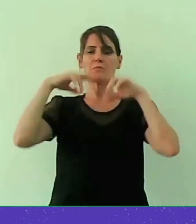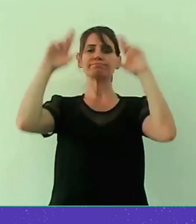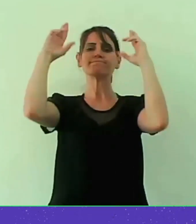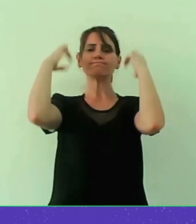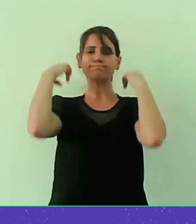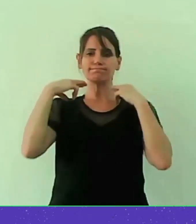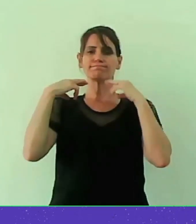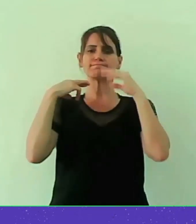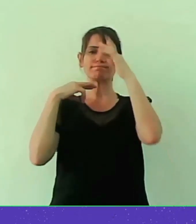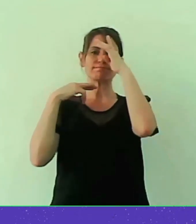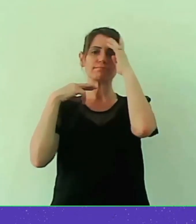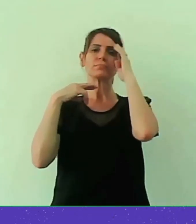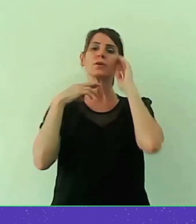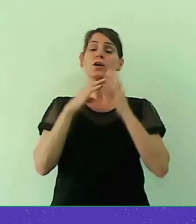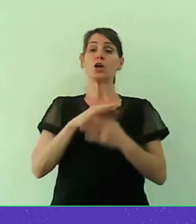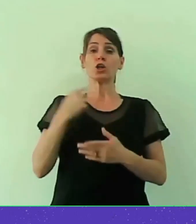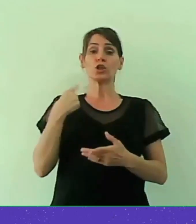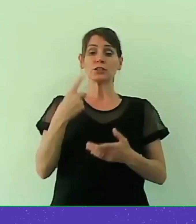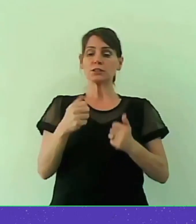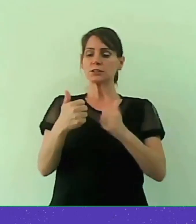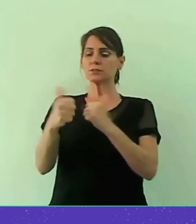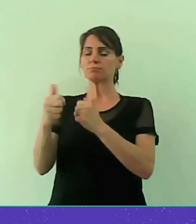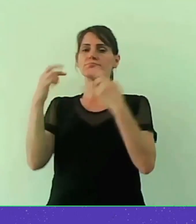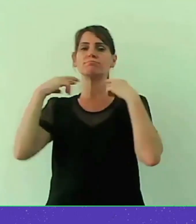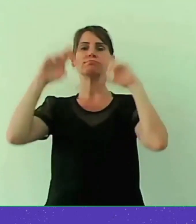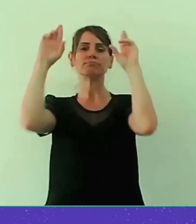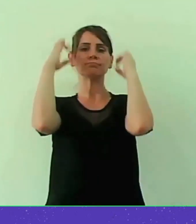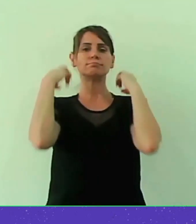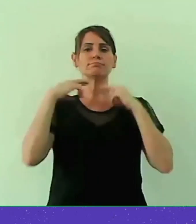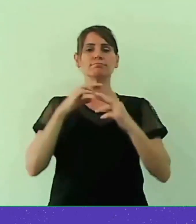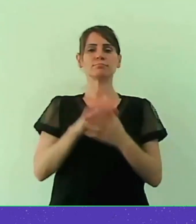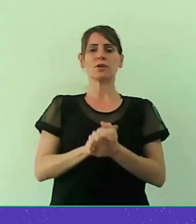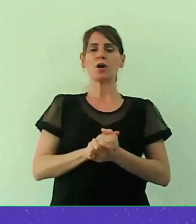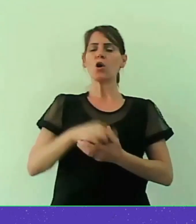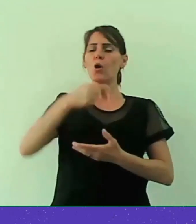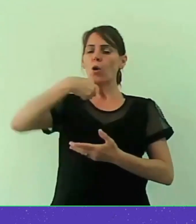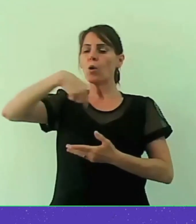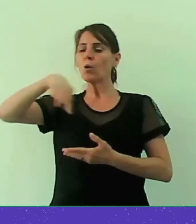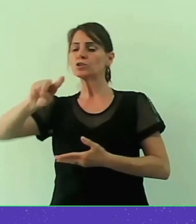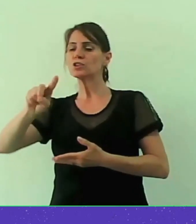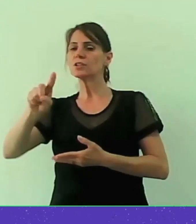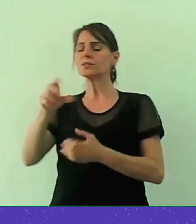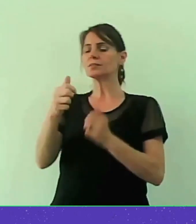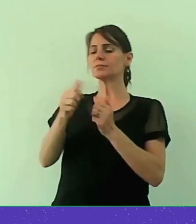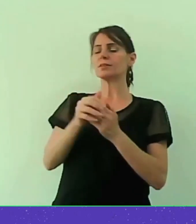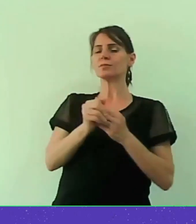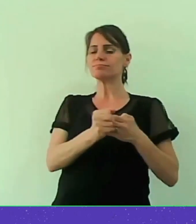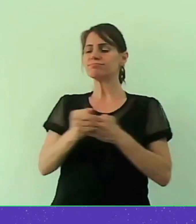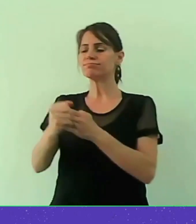Nós seguimos o Cordeiro. Para onde quer que vá, nós seguimos.